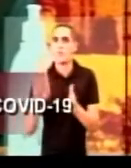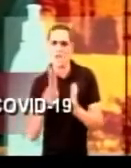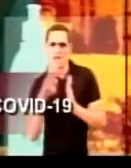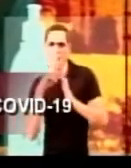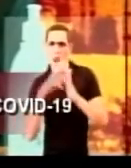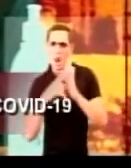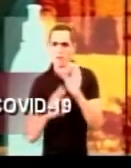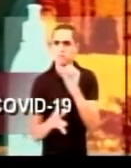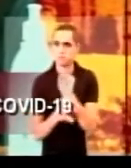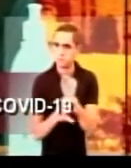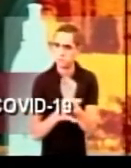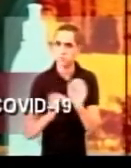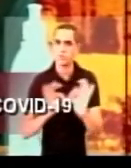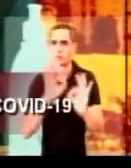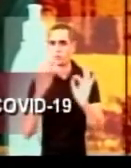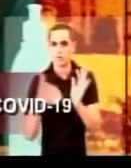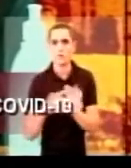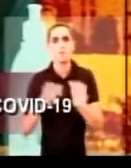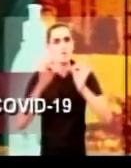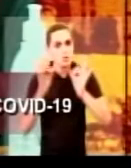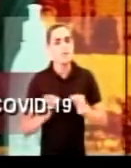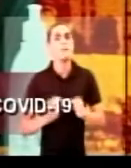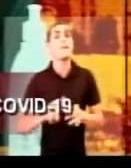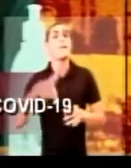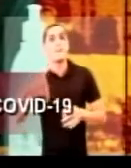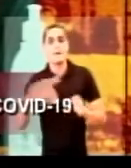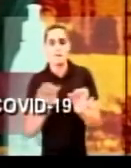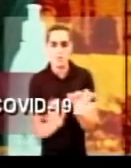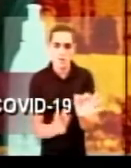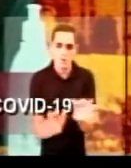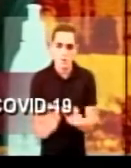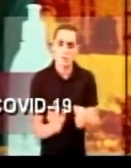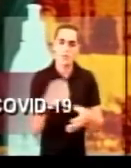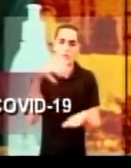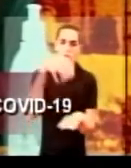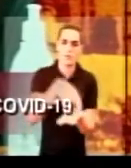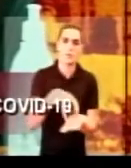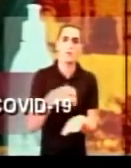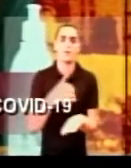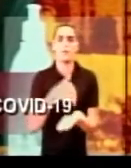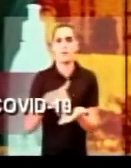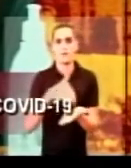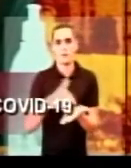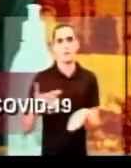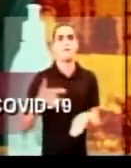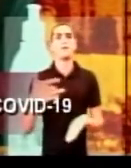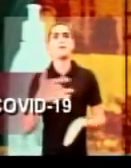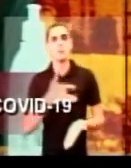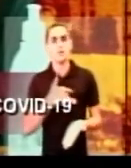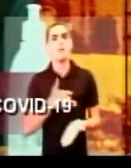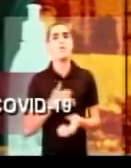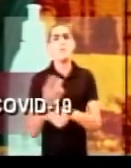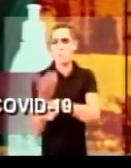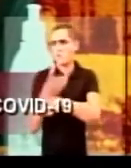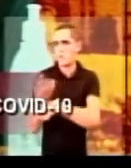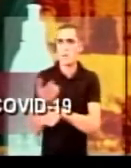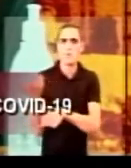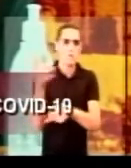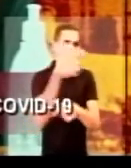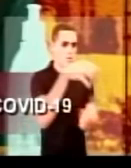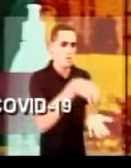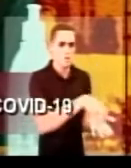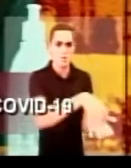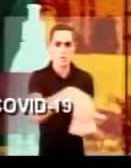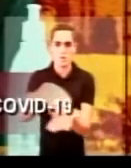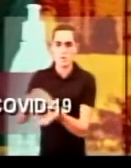depois desse planejamento interno, nós também fomos buscar parceiros dentro da prefeitura, e outras secretarias foram envolvidas e estão